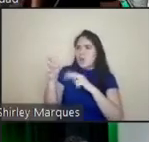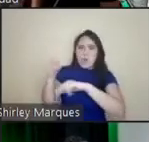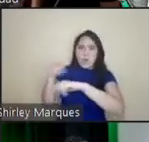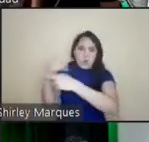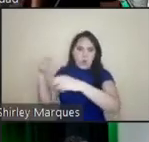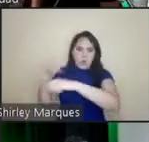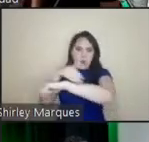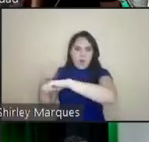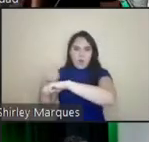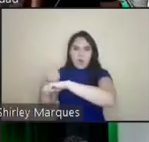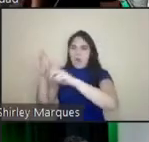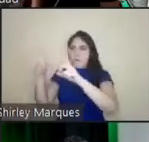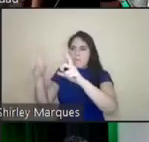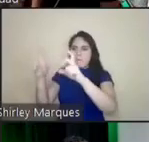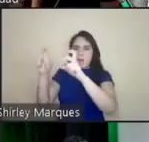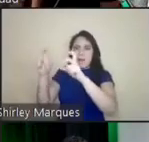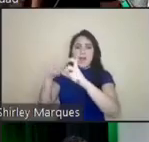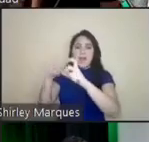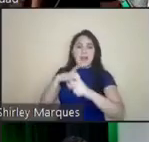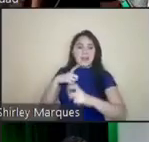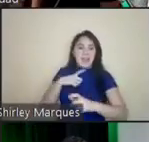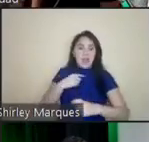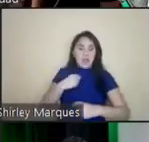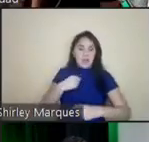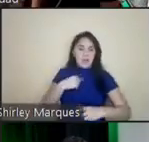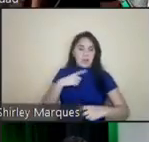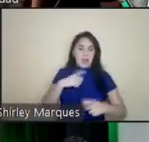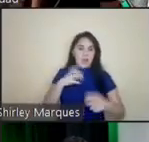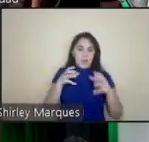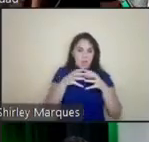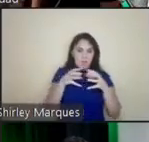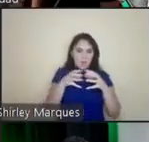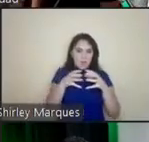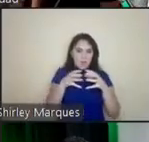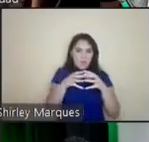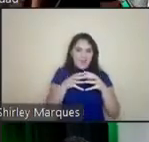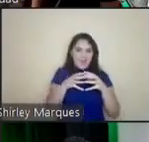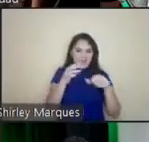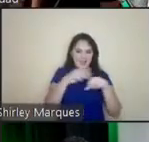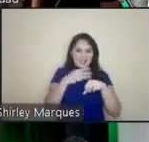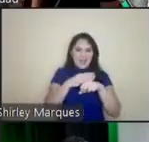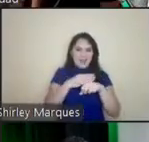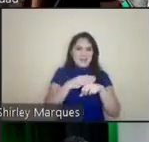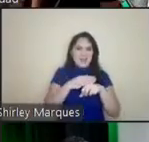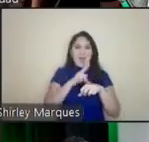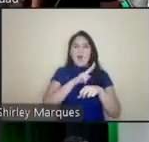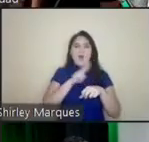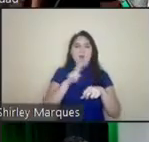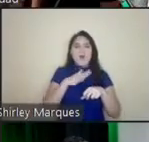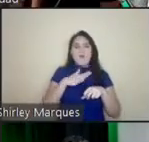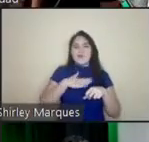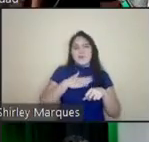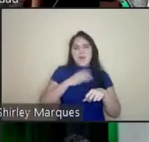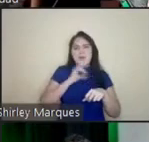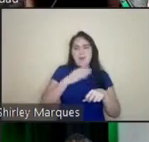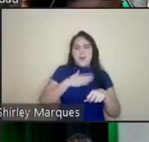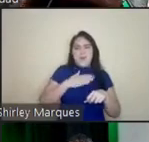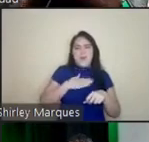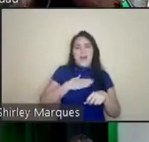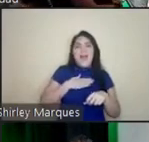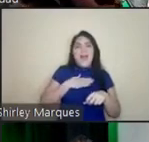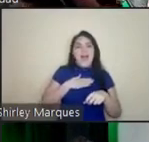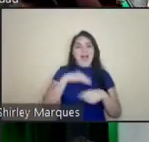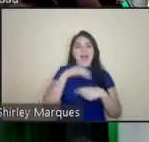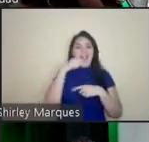que eu tenho, que é Euzinha. Eu tenho um grupo que eu quero mandar coisa para mim, que o nome do meu grupo é Euzinha, só eu mesmo. Né? Aí eu mandava